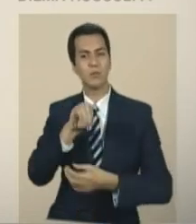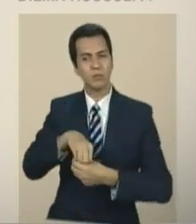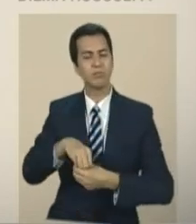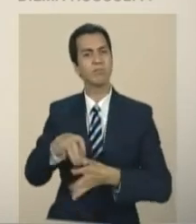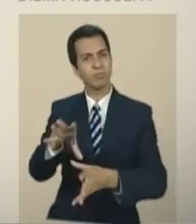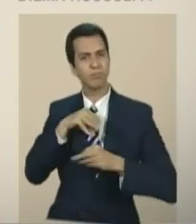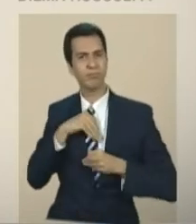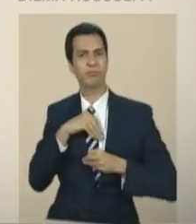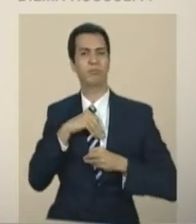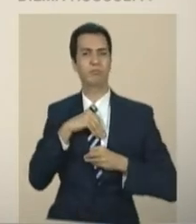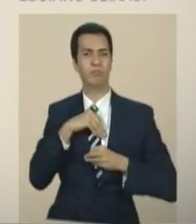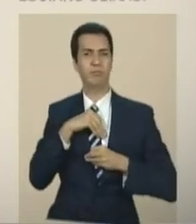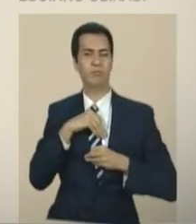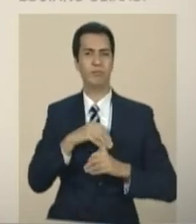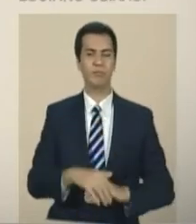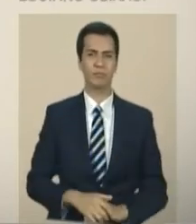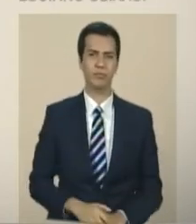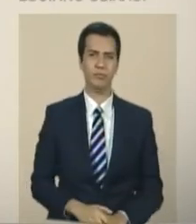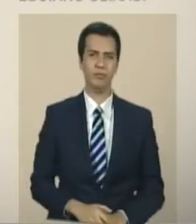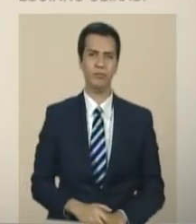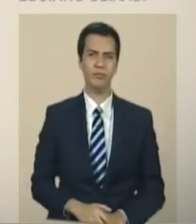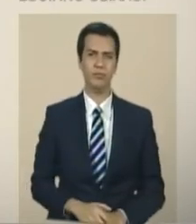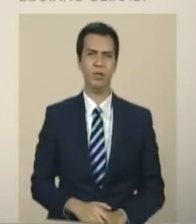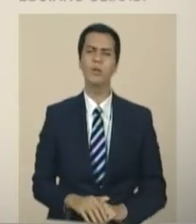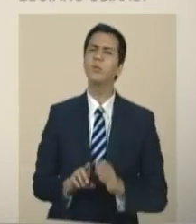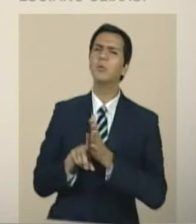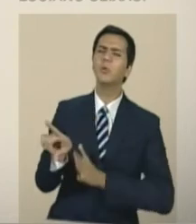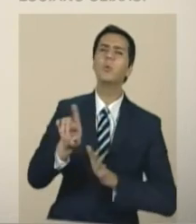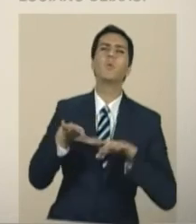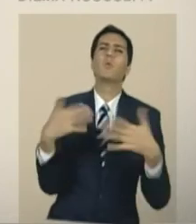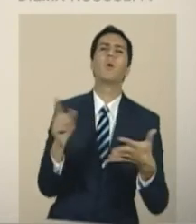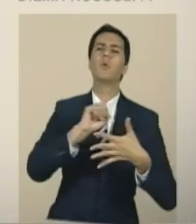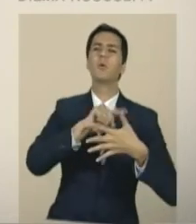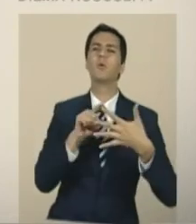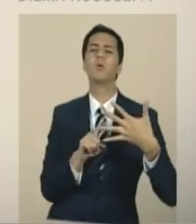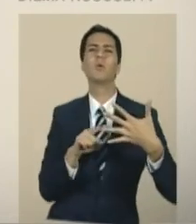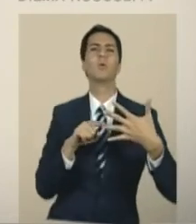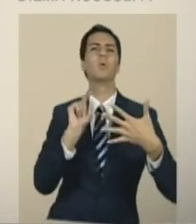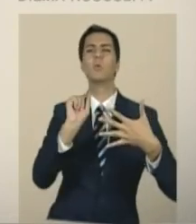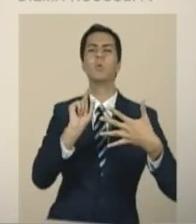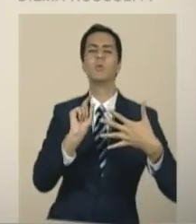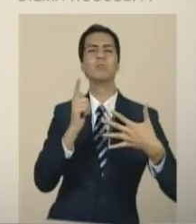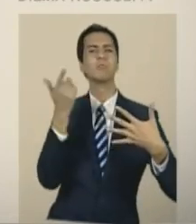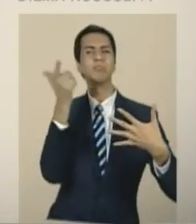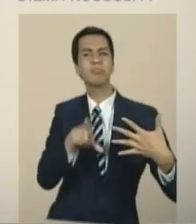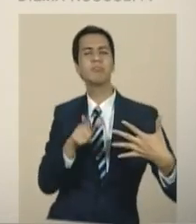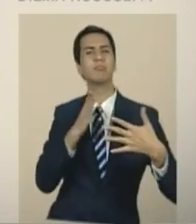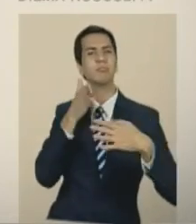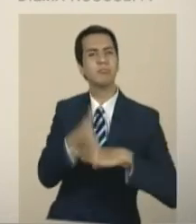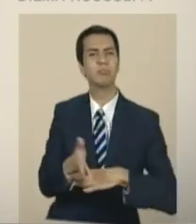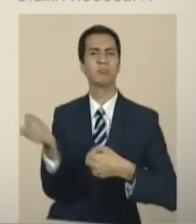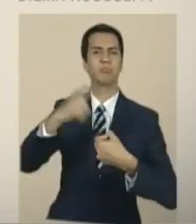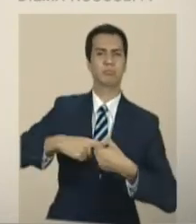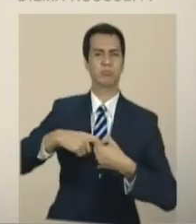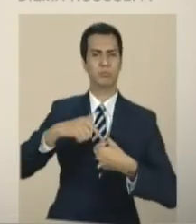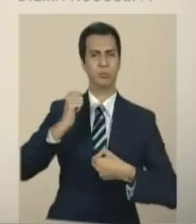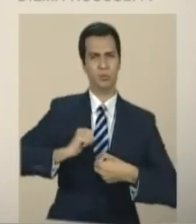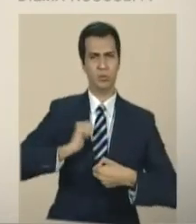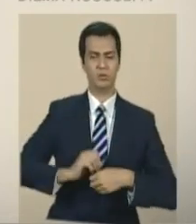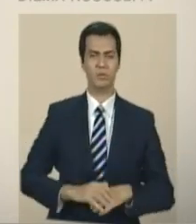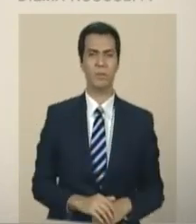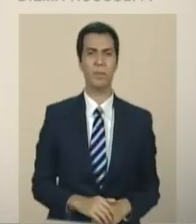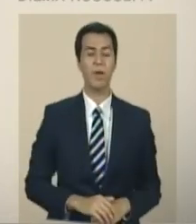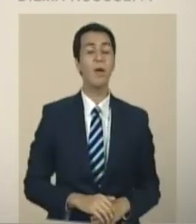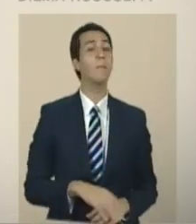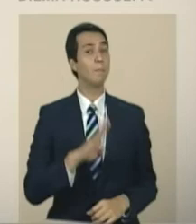bolsistas do Ciência sem Fronteiras Qual é o critério para ingressar no programa o principal critério é um mérito do estudante que